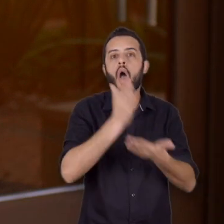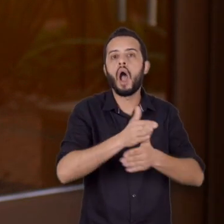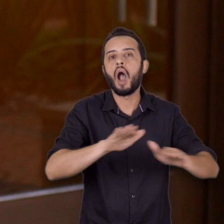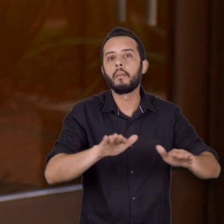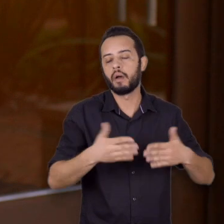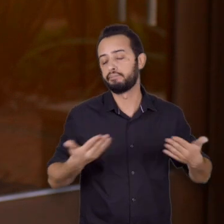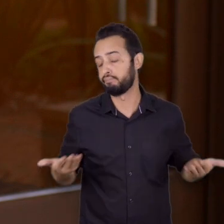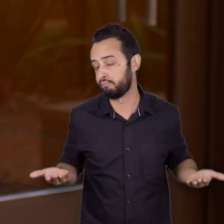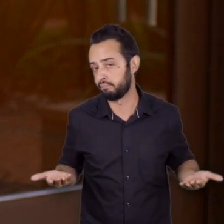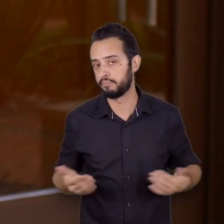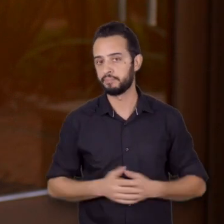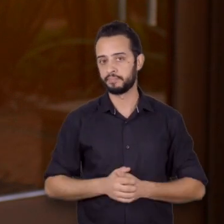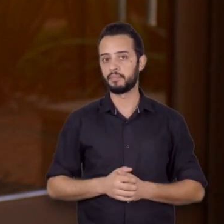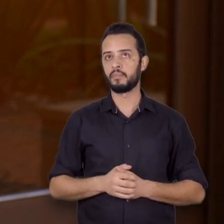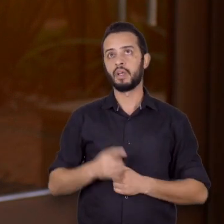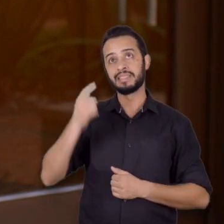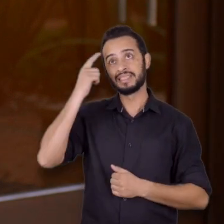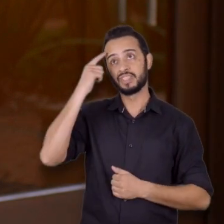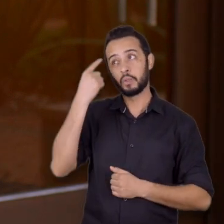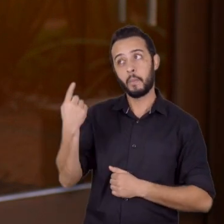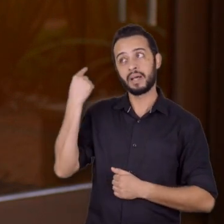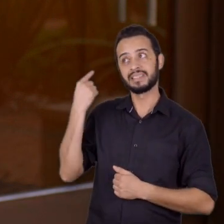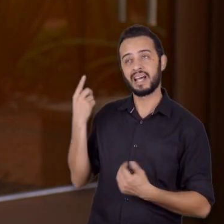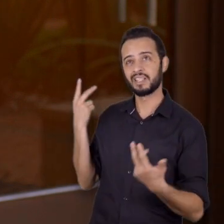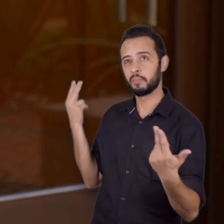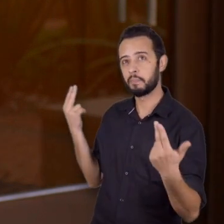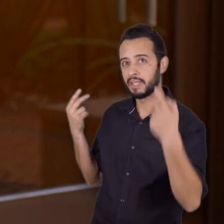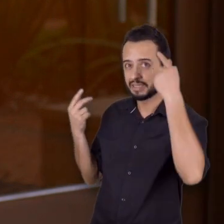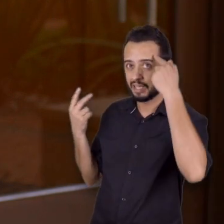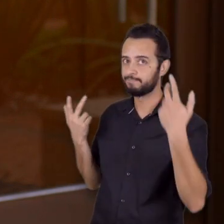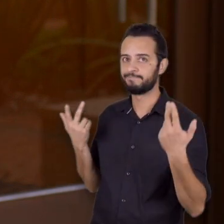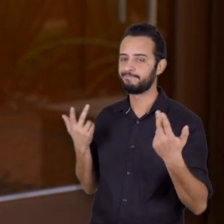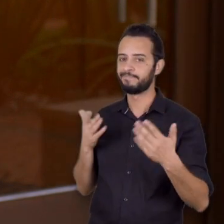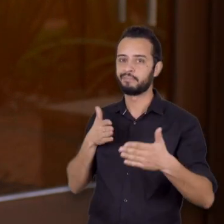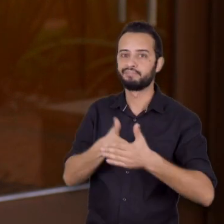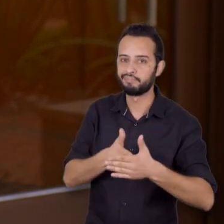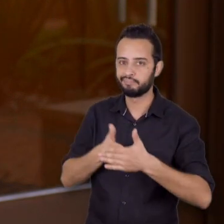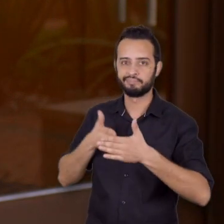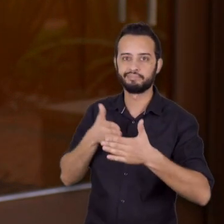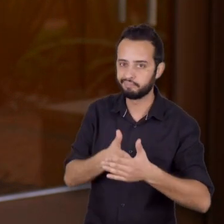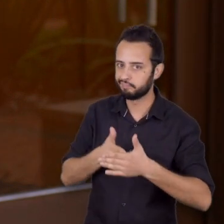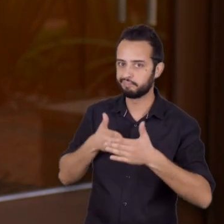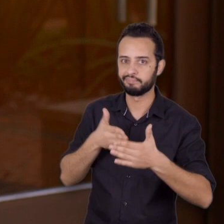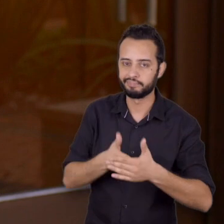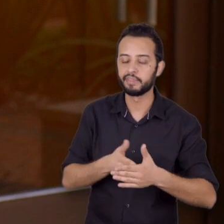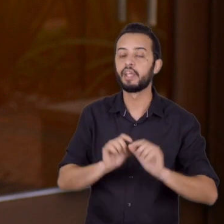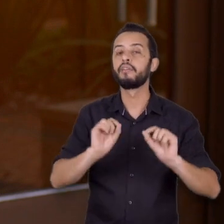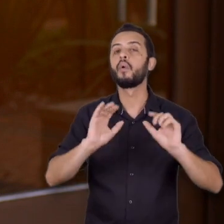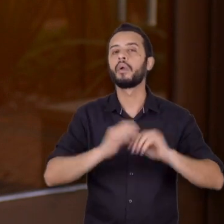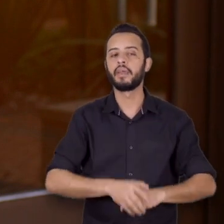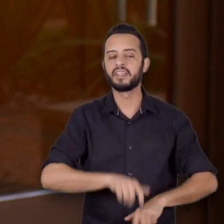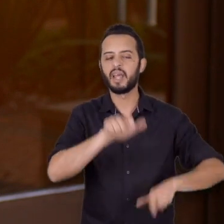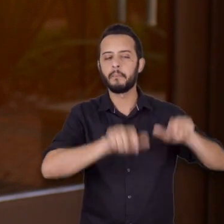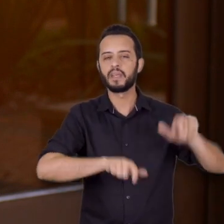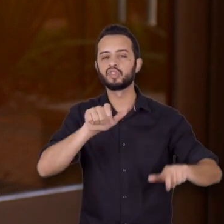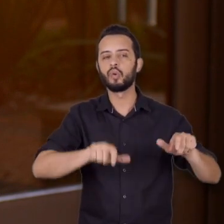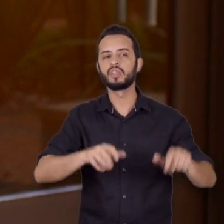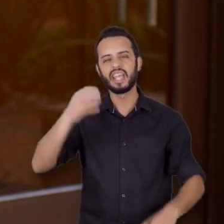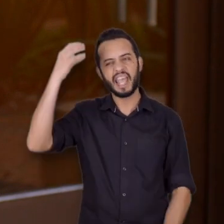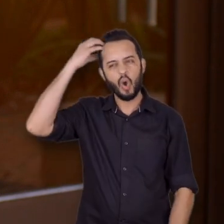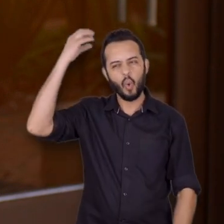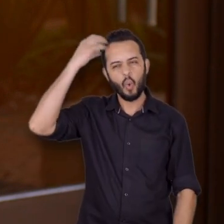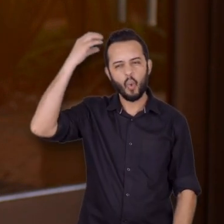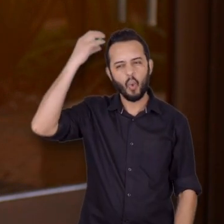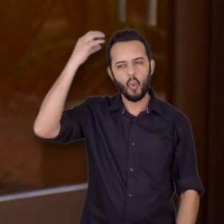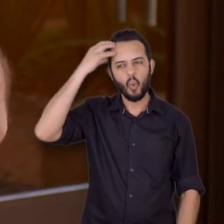como a gente pensava, a gente não vai chegar. E a gente vai culpar os agentes errados pelas coisas erradas,